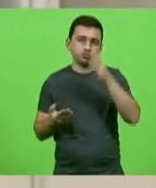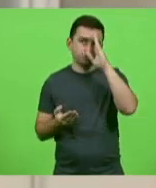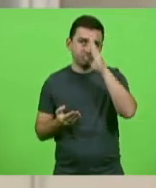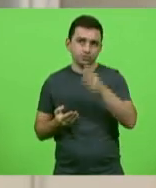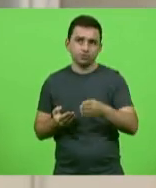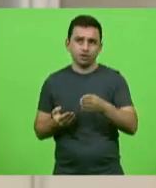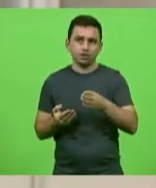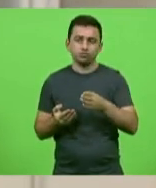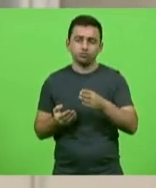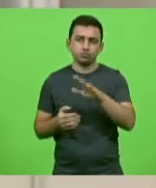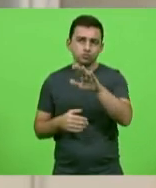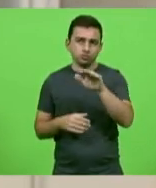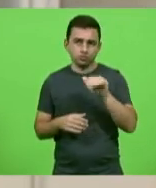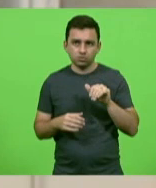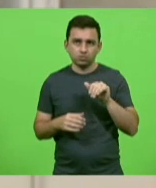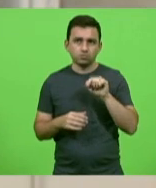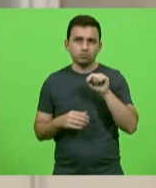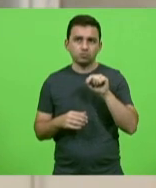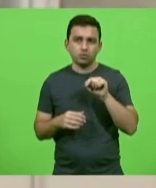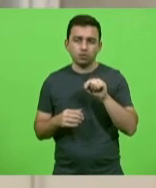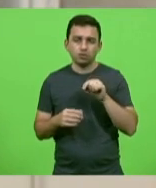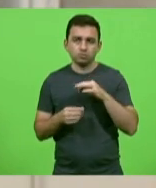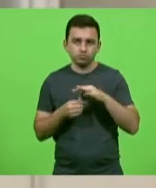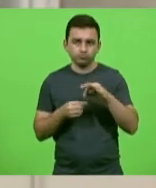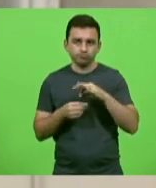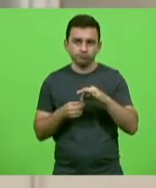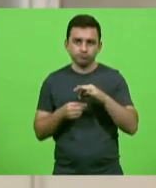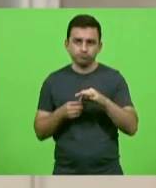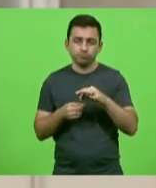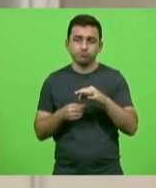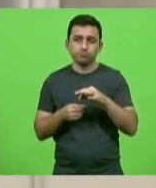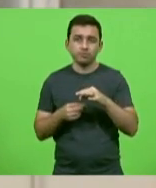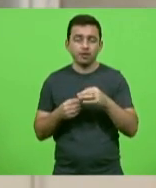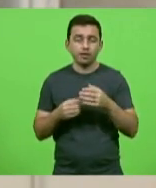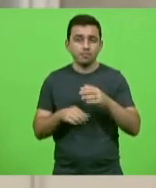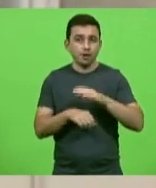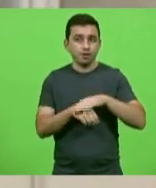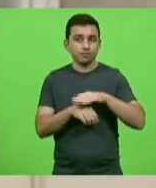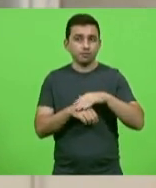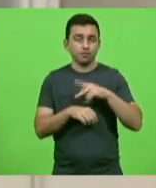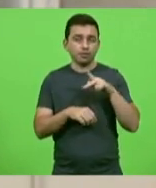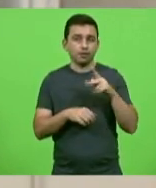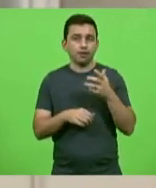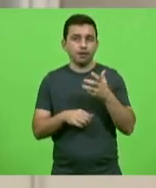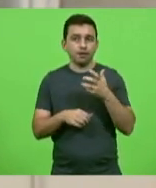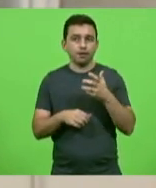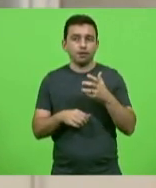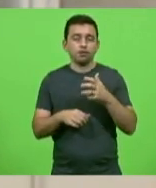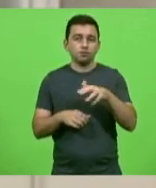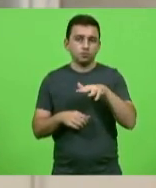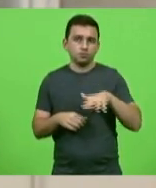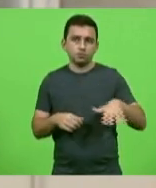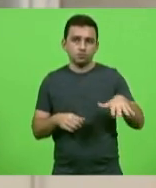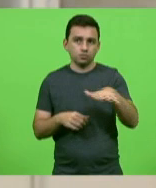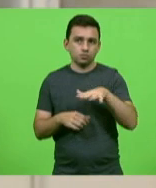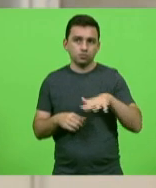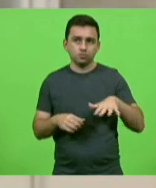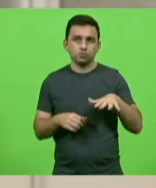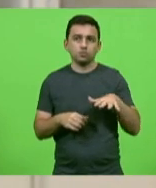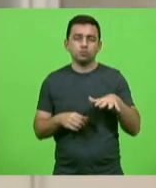diretamente a contratação de entidade favorecida por procedimento